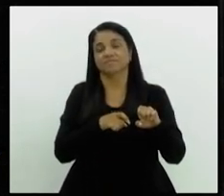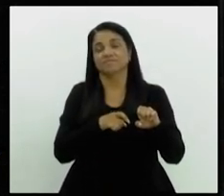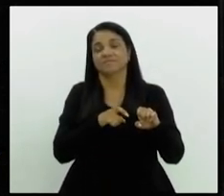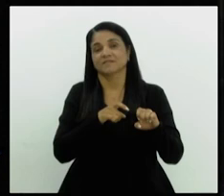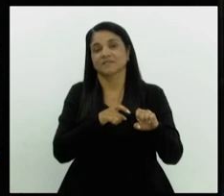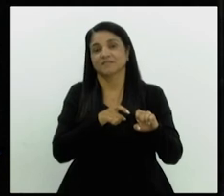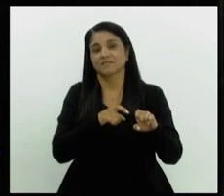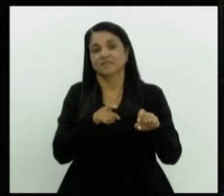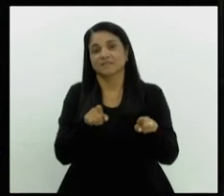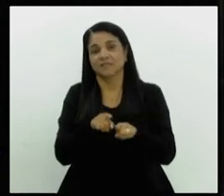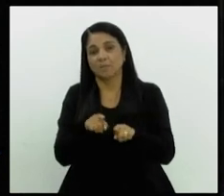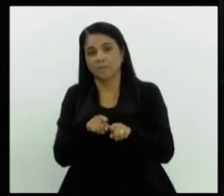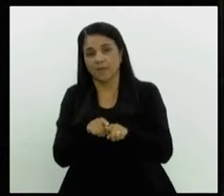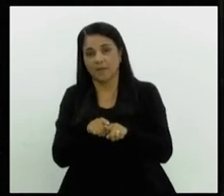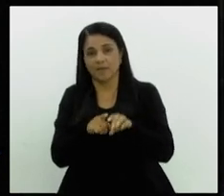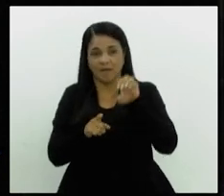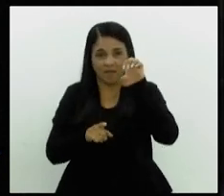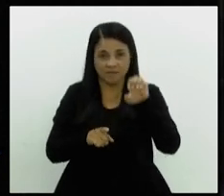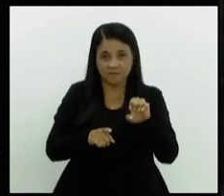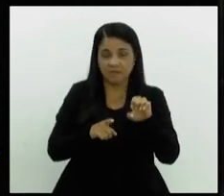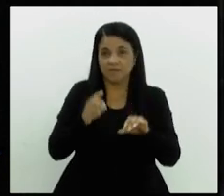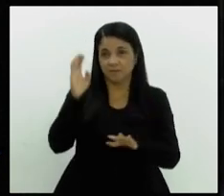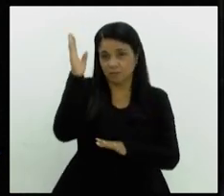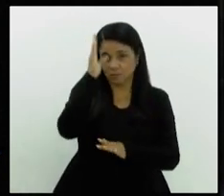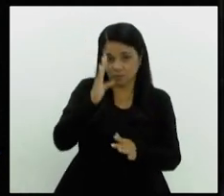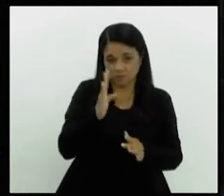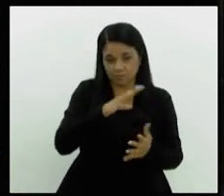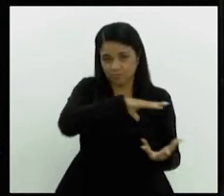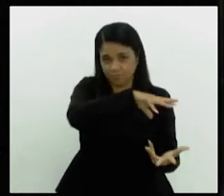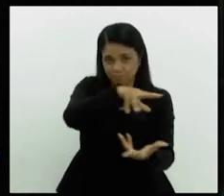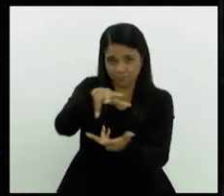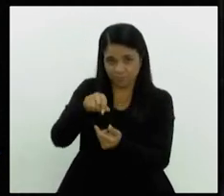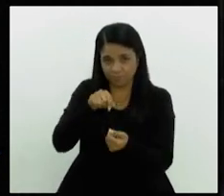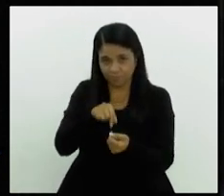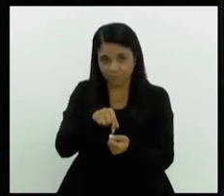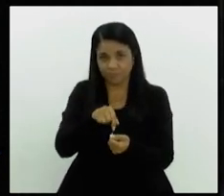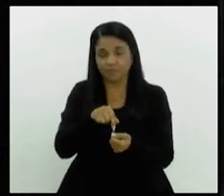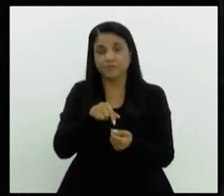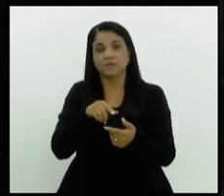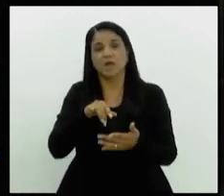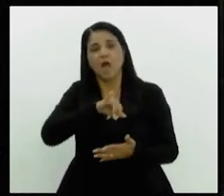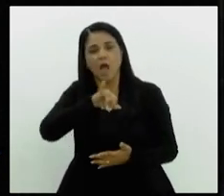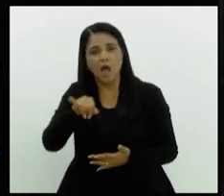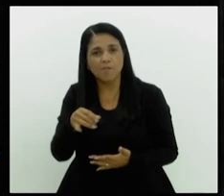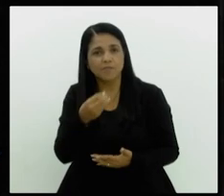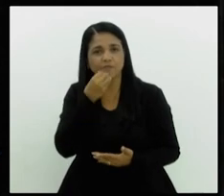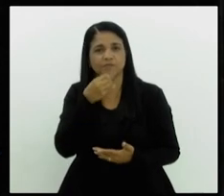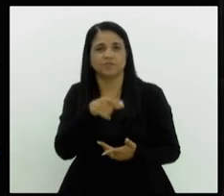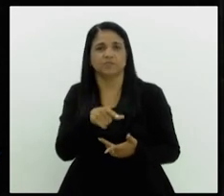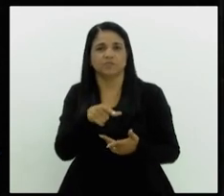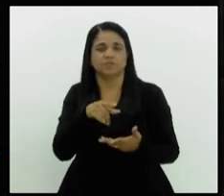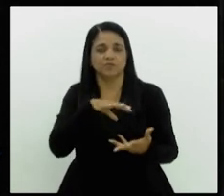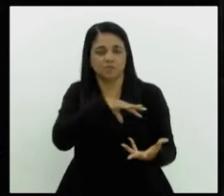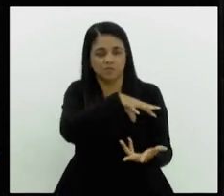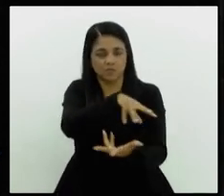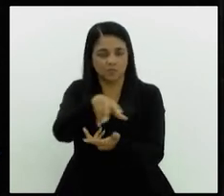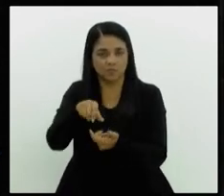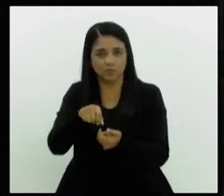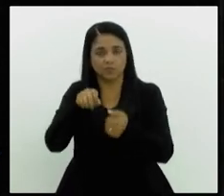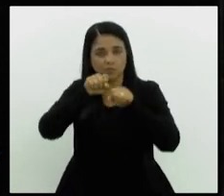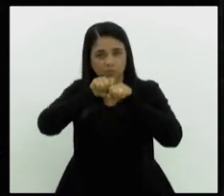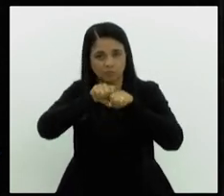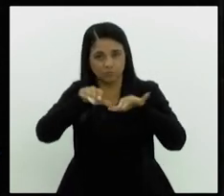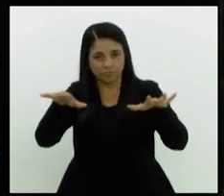brasileira, mas também a esquerda mundial, se aproveitou da pandemia no mundo e no